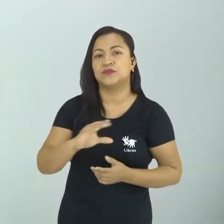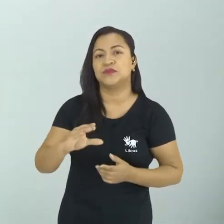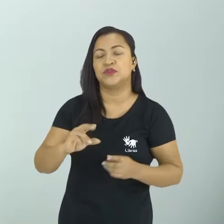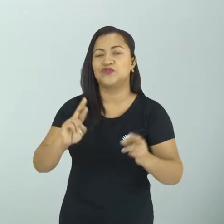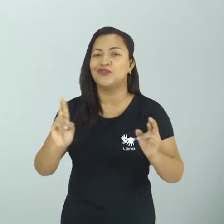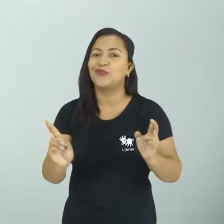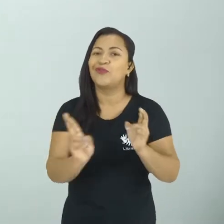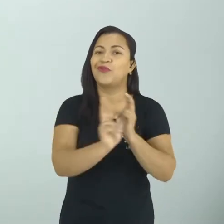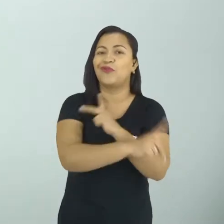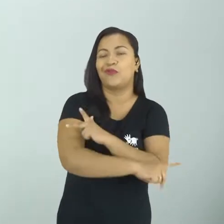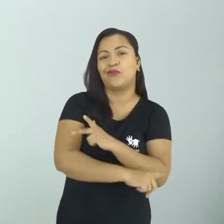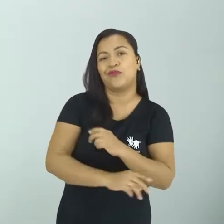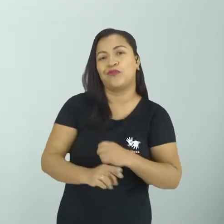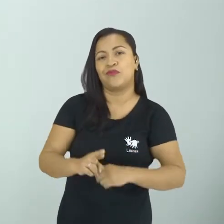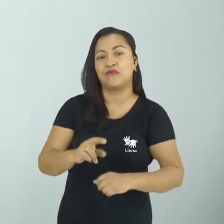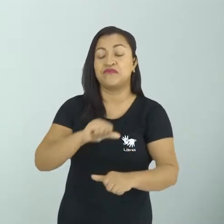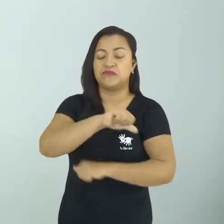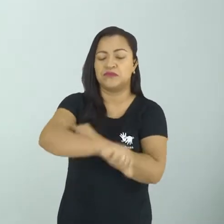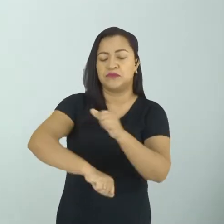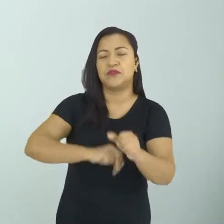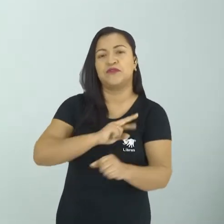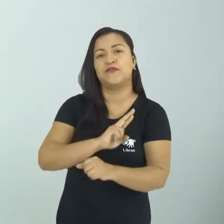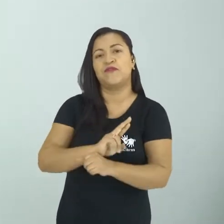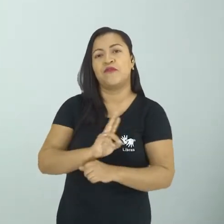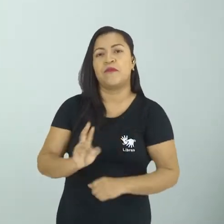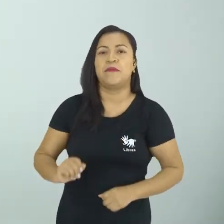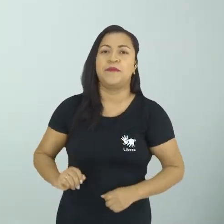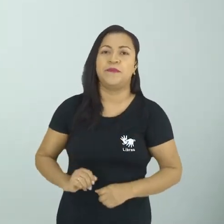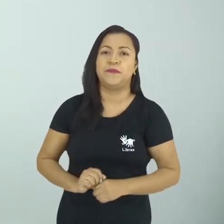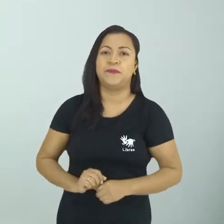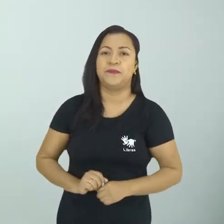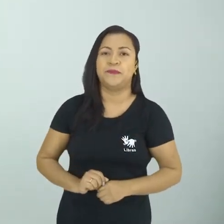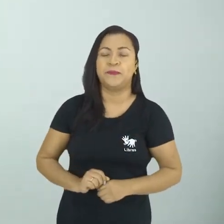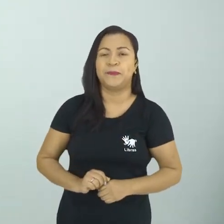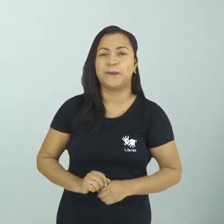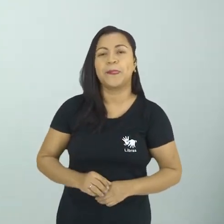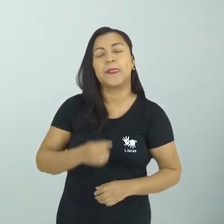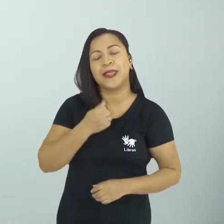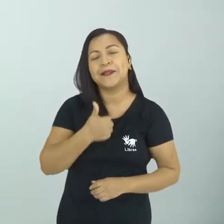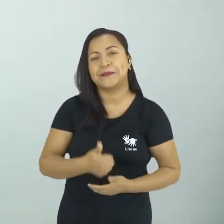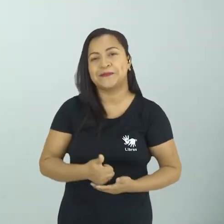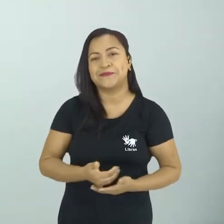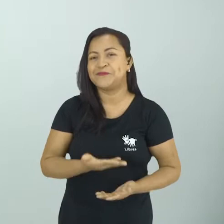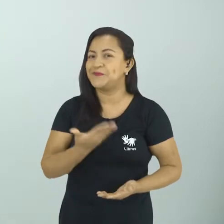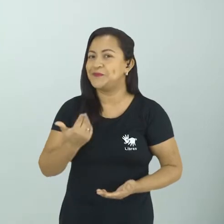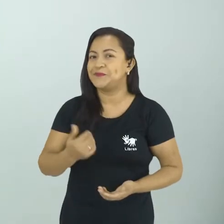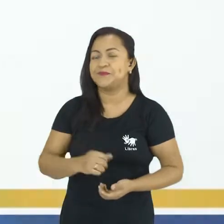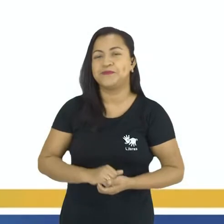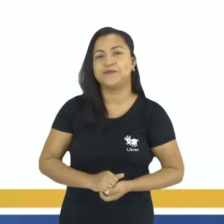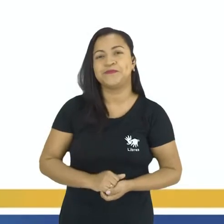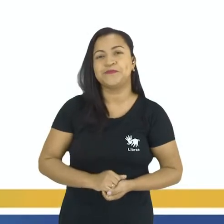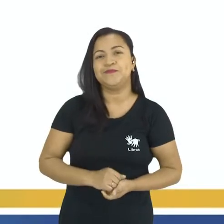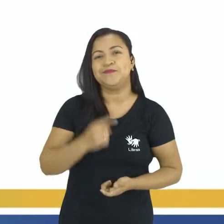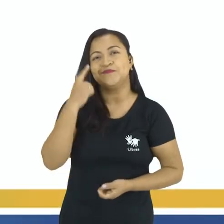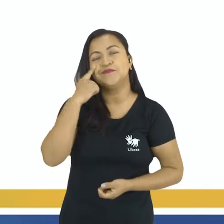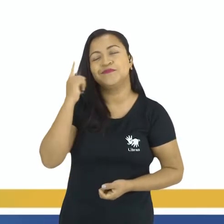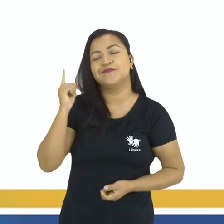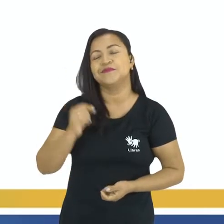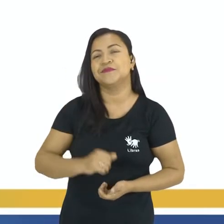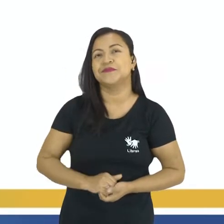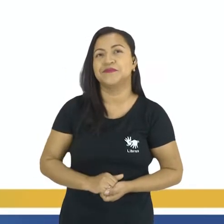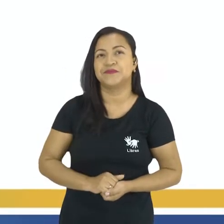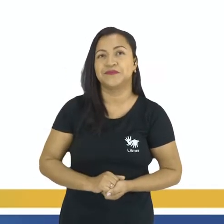da Igreja Católica contra o avanço das reformas protestantes. Tudo bem? Vamos seguir? De olho na